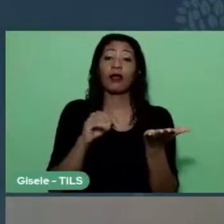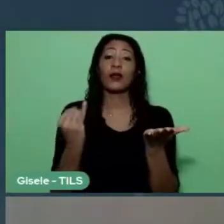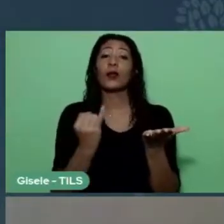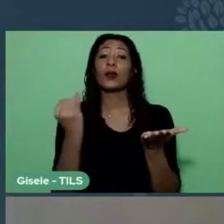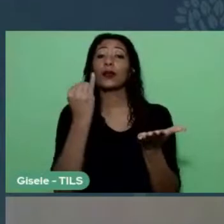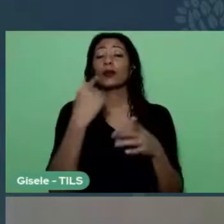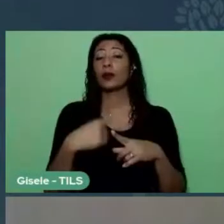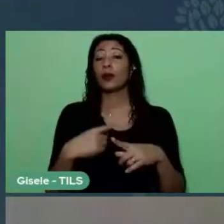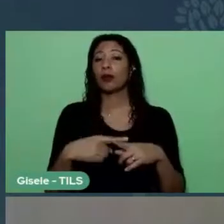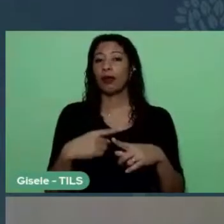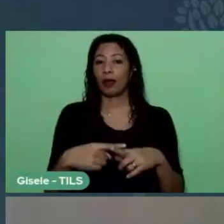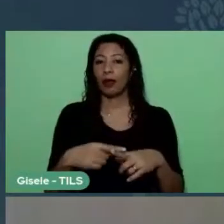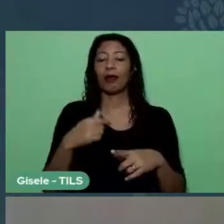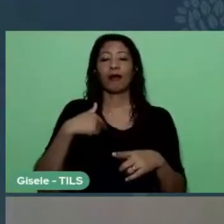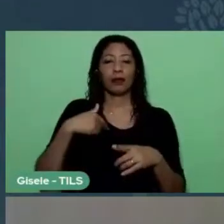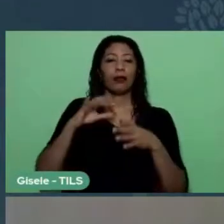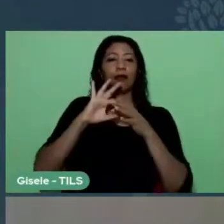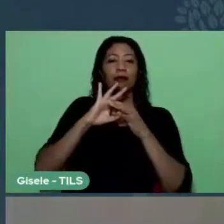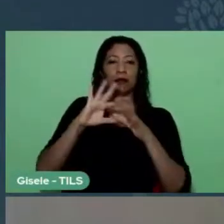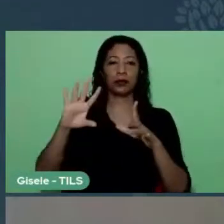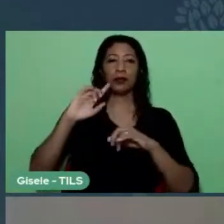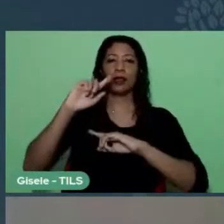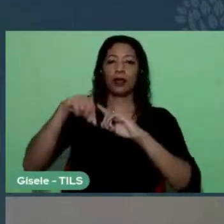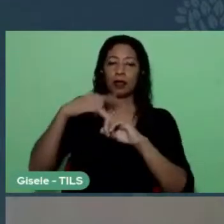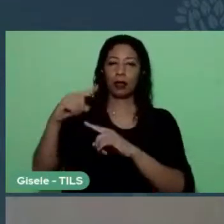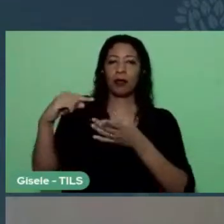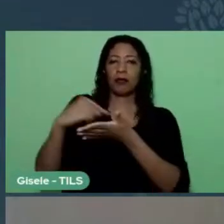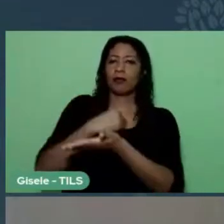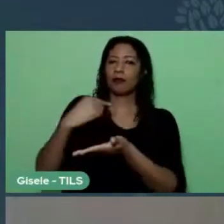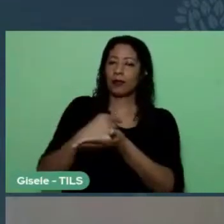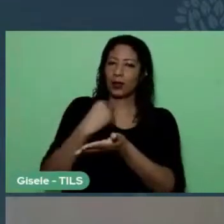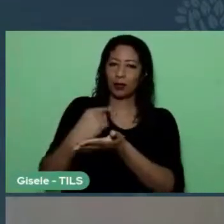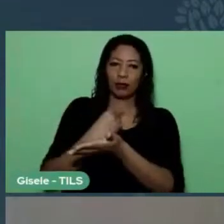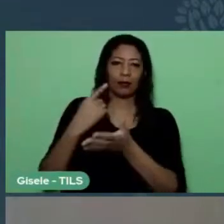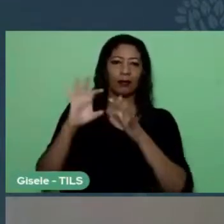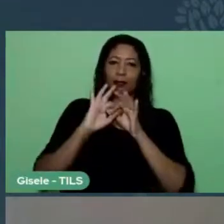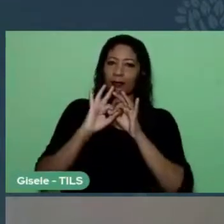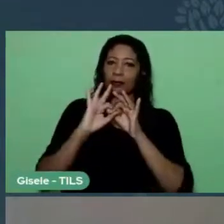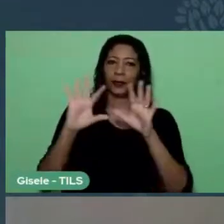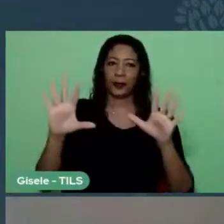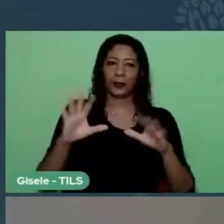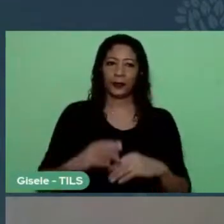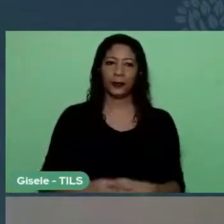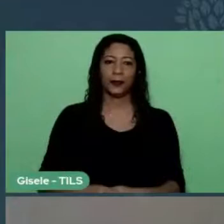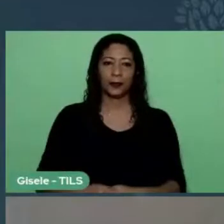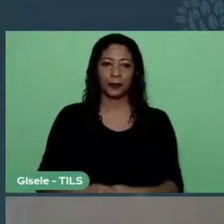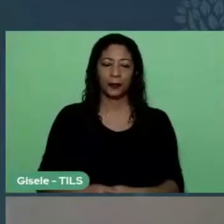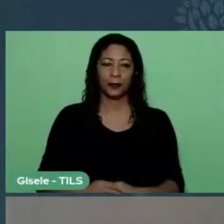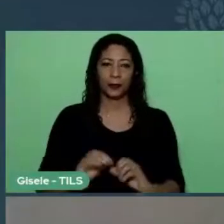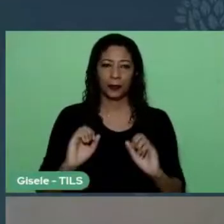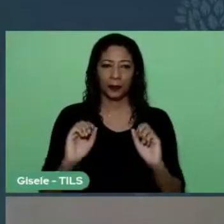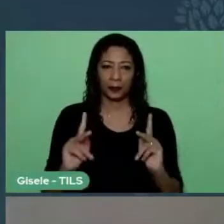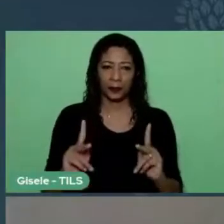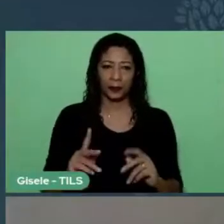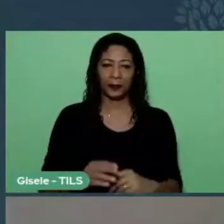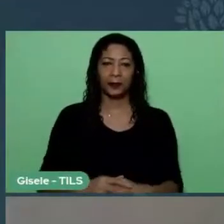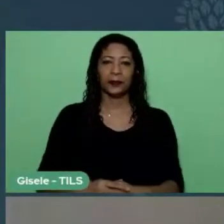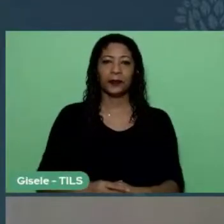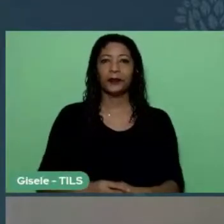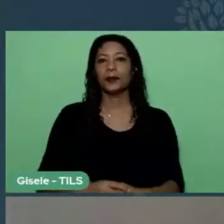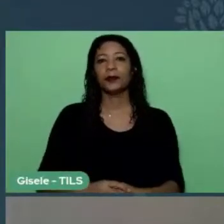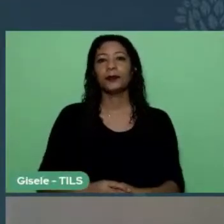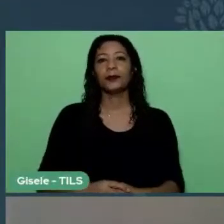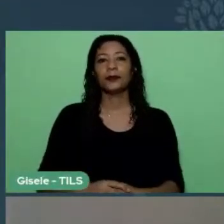disposição para depois a gente tirar algumas dúvidas ao decorrer do momento de discussão, de tirar as perguntas e respostas. Bom, vamos